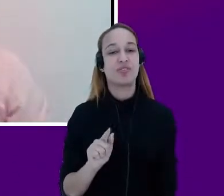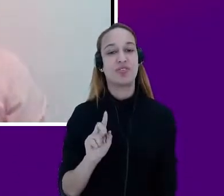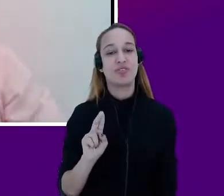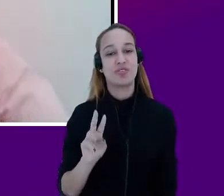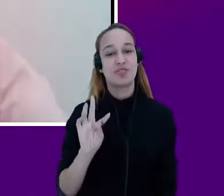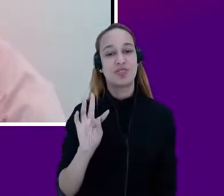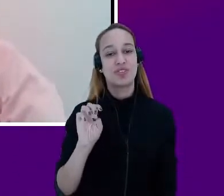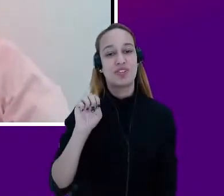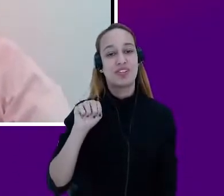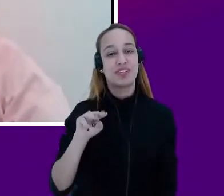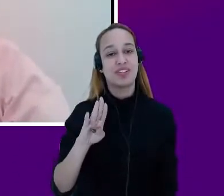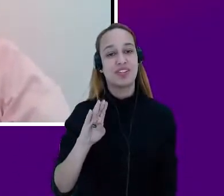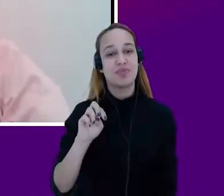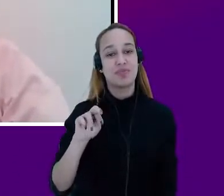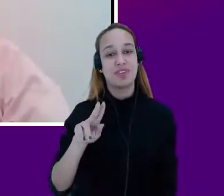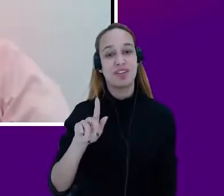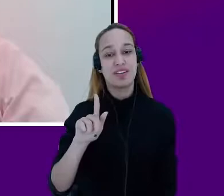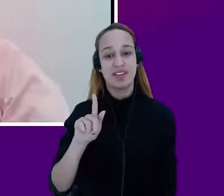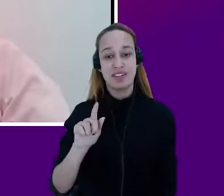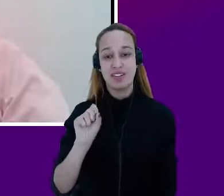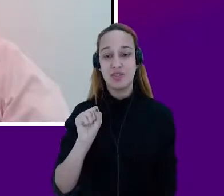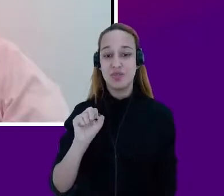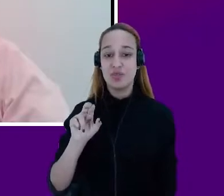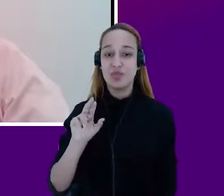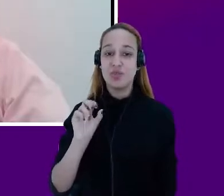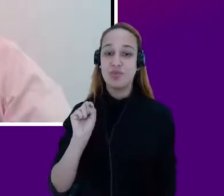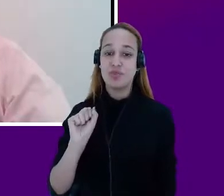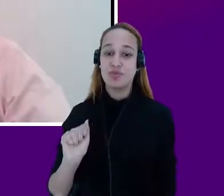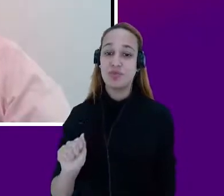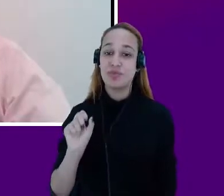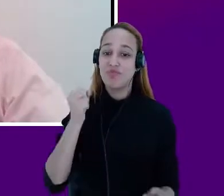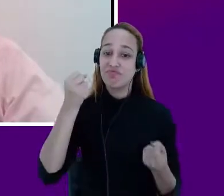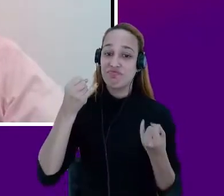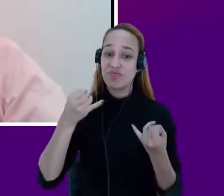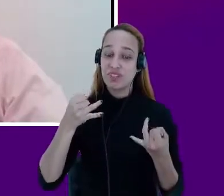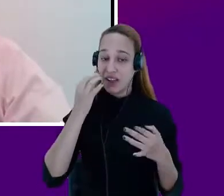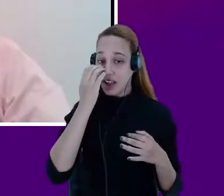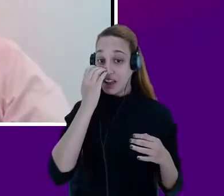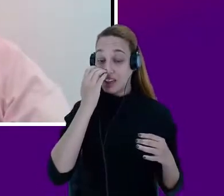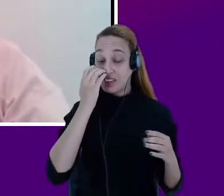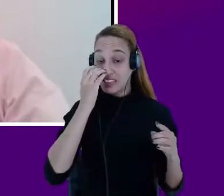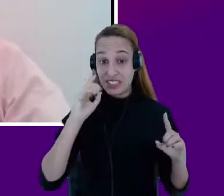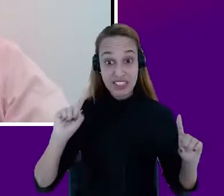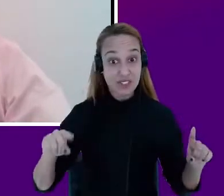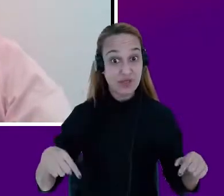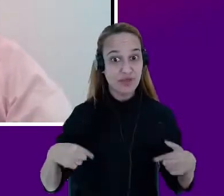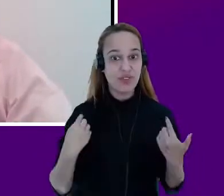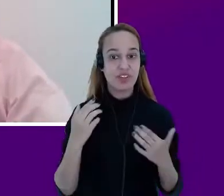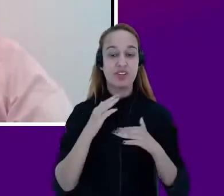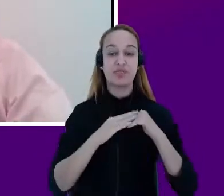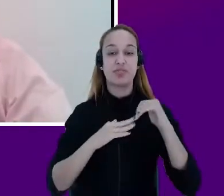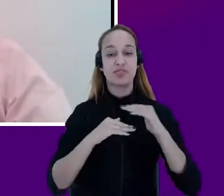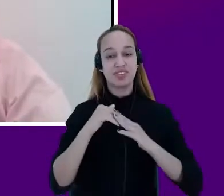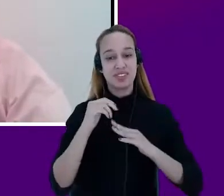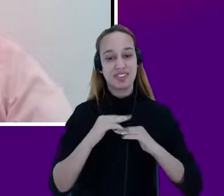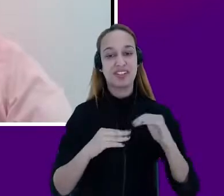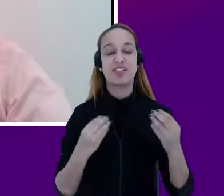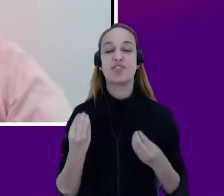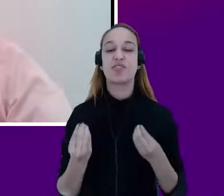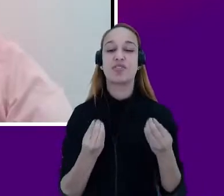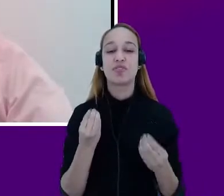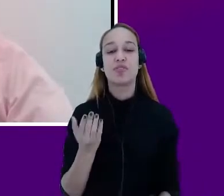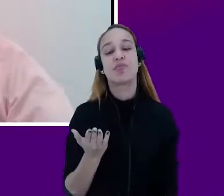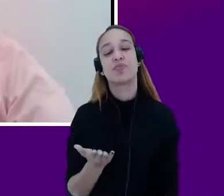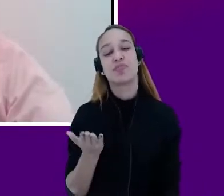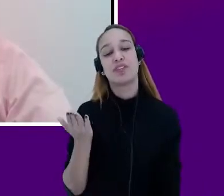Souza, que vai nos contar um pouquinho dos desafios enfrentados pelos corretores e como eles estão